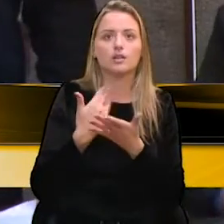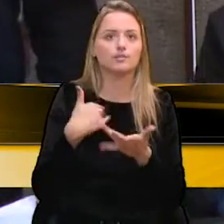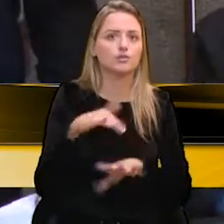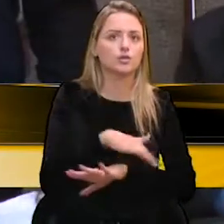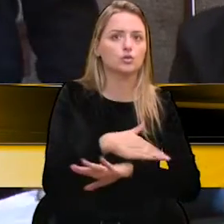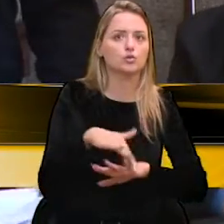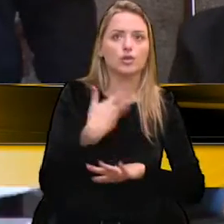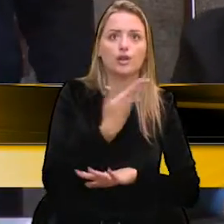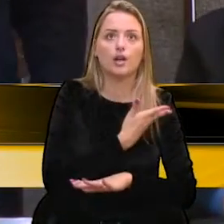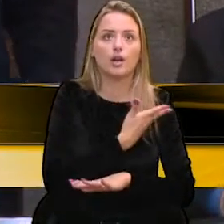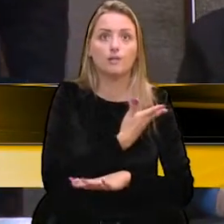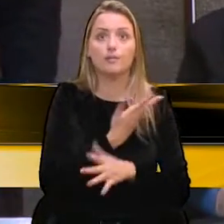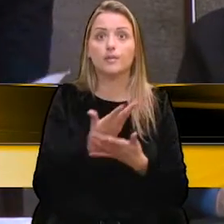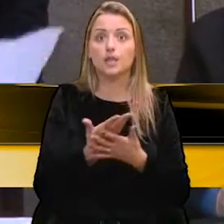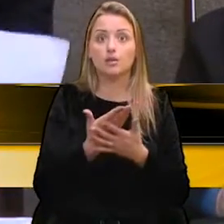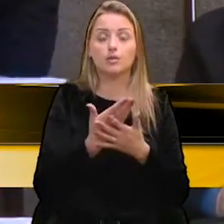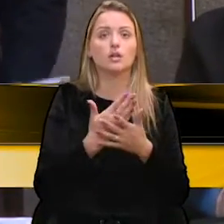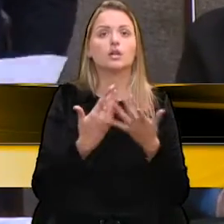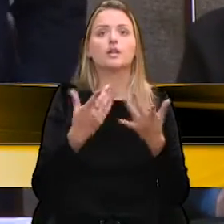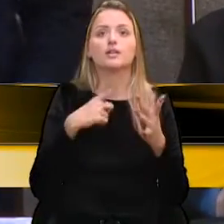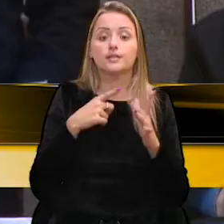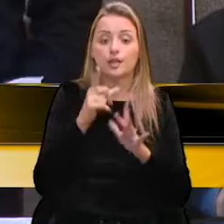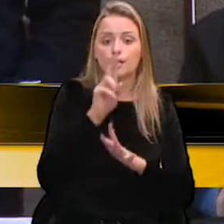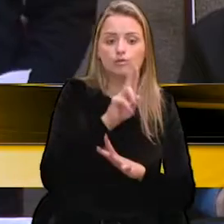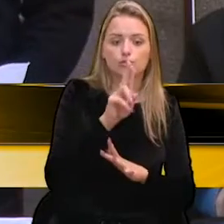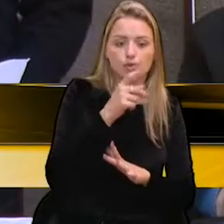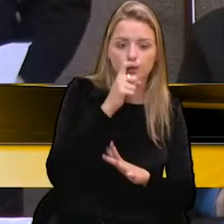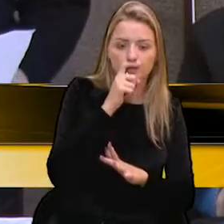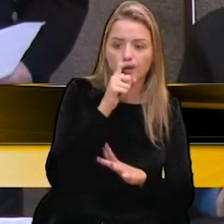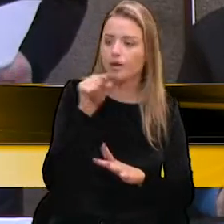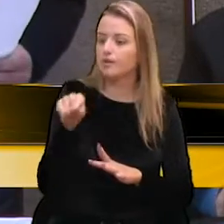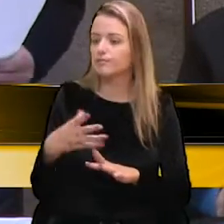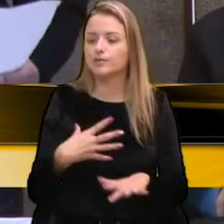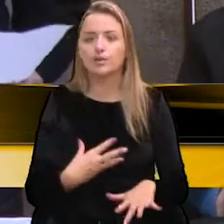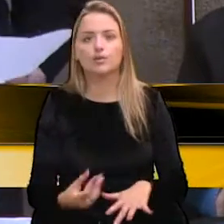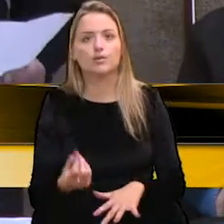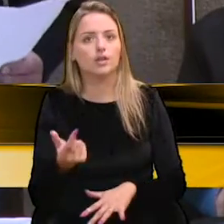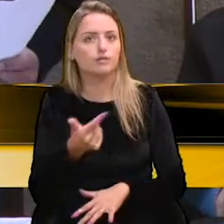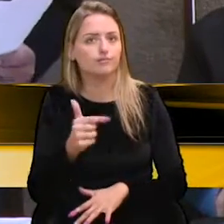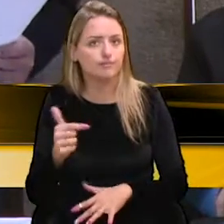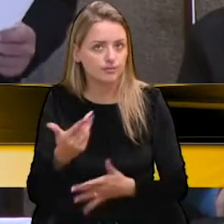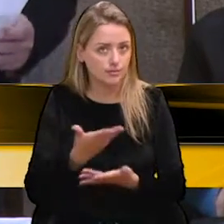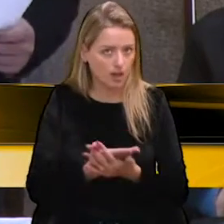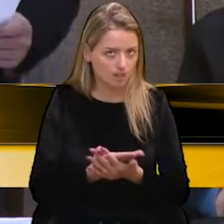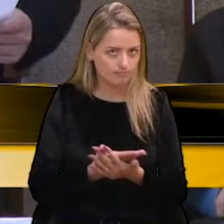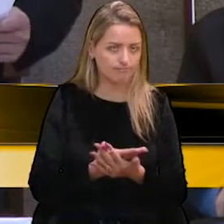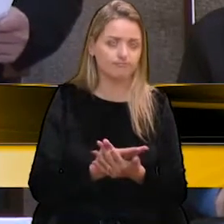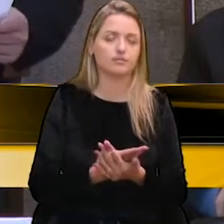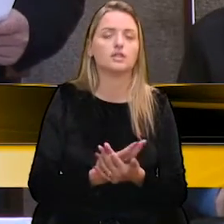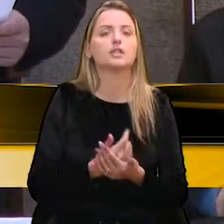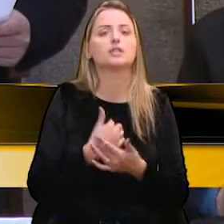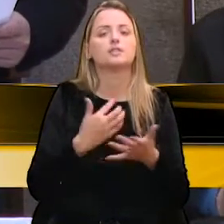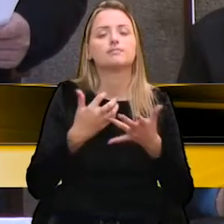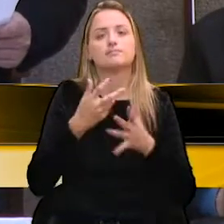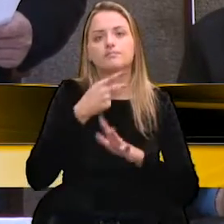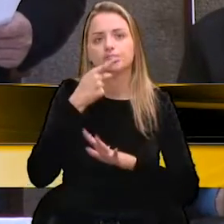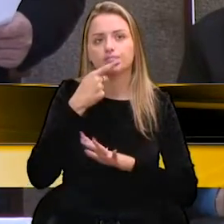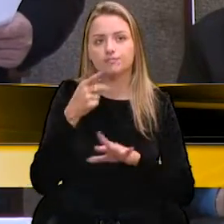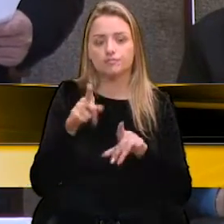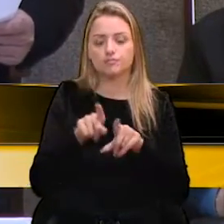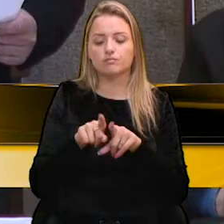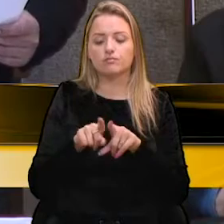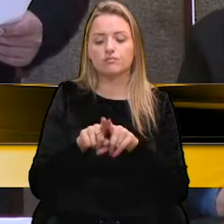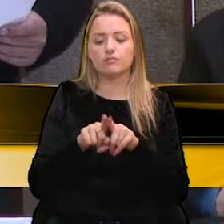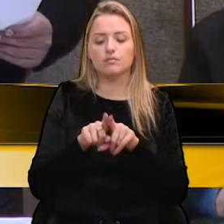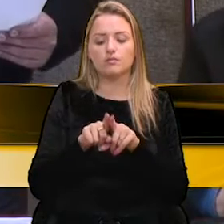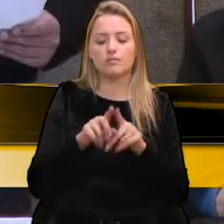rua, de amigos, parentes, vizinhos, têm o nome do pai e eles não têm? Então, é nesse sentido. Quero dizer também